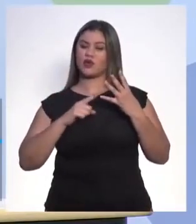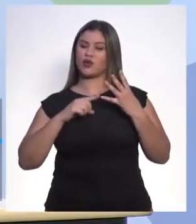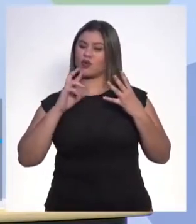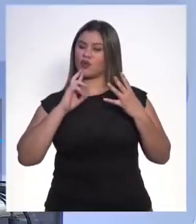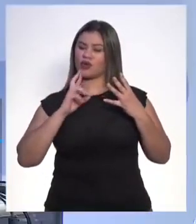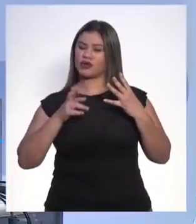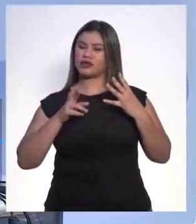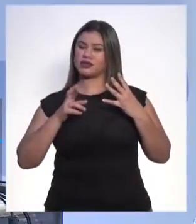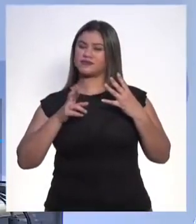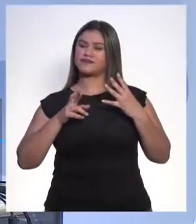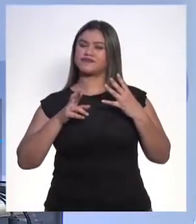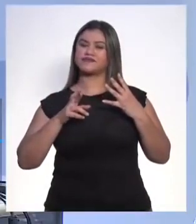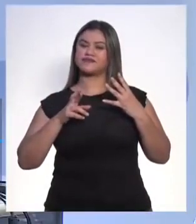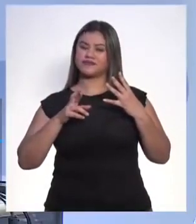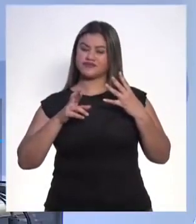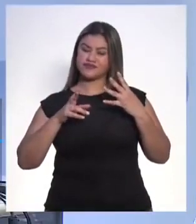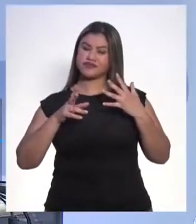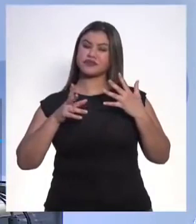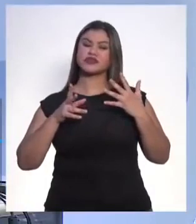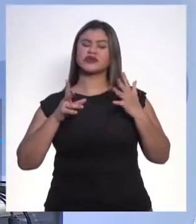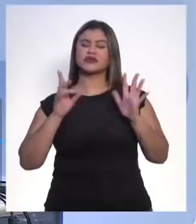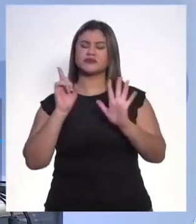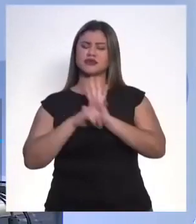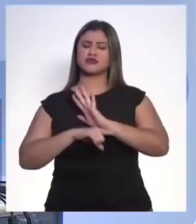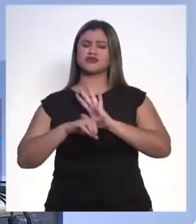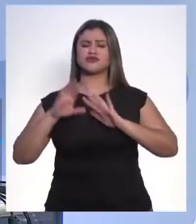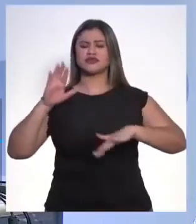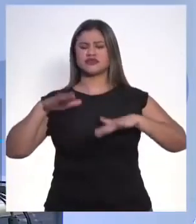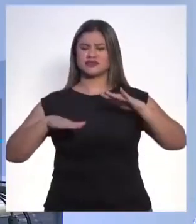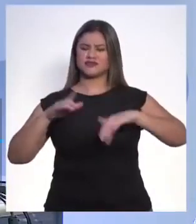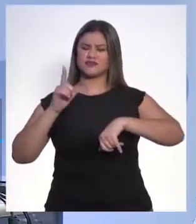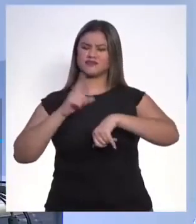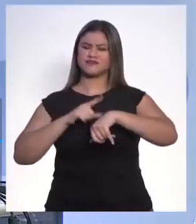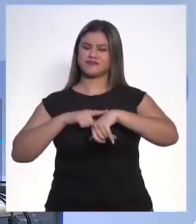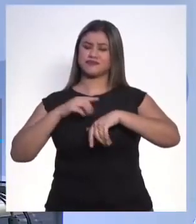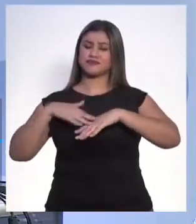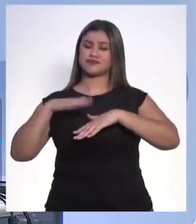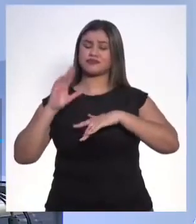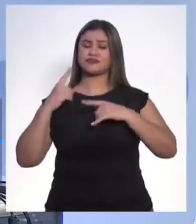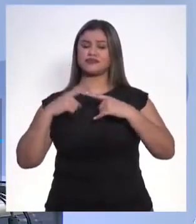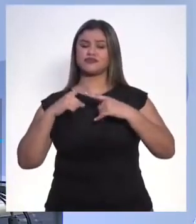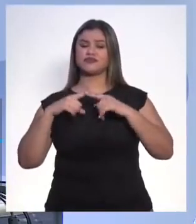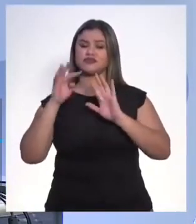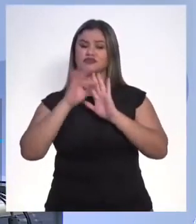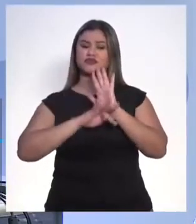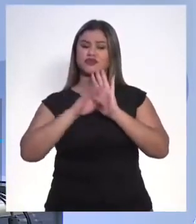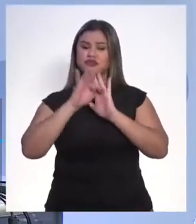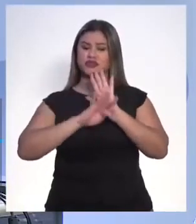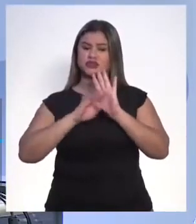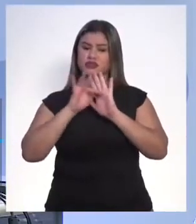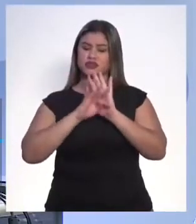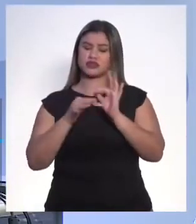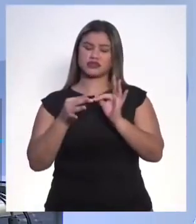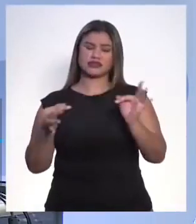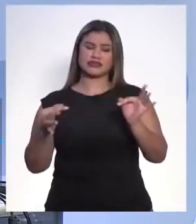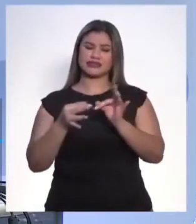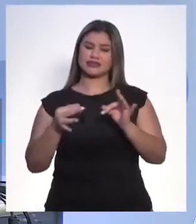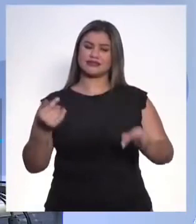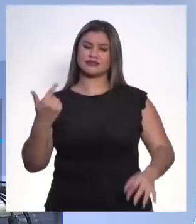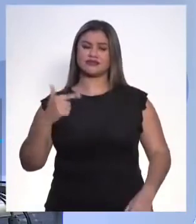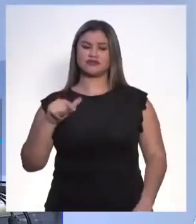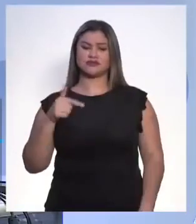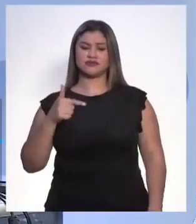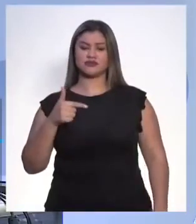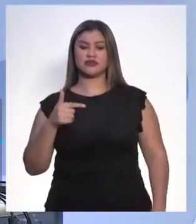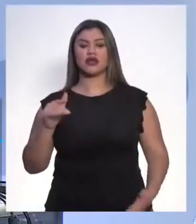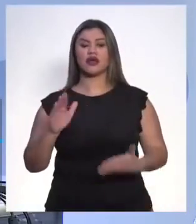Essa é uma questão que, assim, levaria talvez um pouco mais de tempo, como eu falei, porque o texto ele não é um texto tão simples, né? Porque